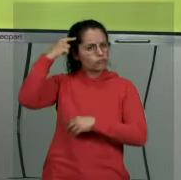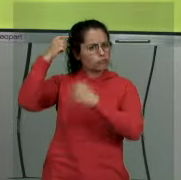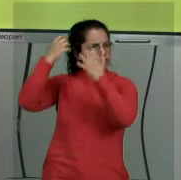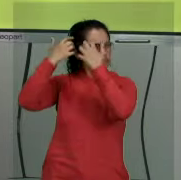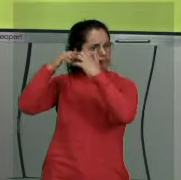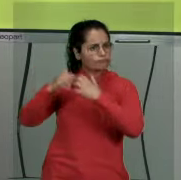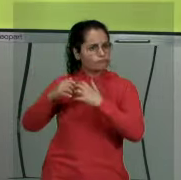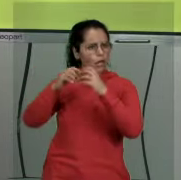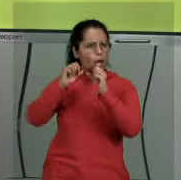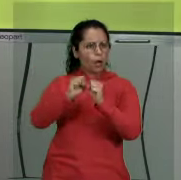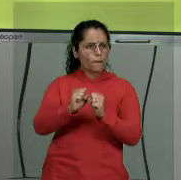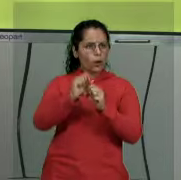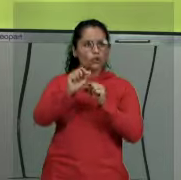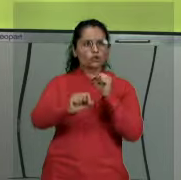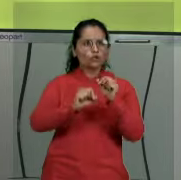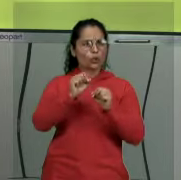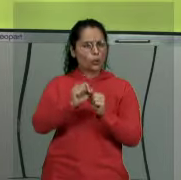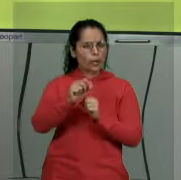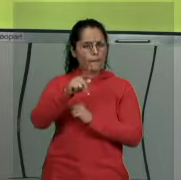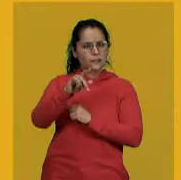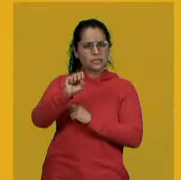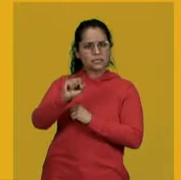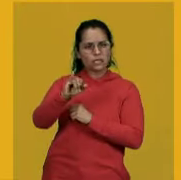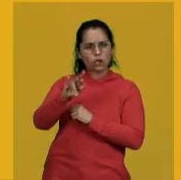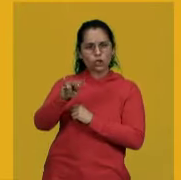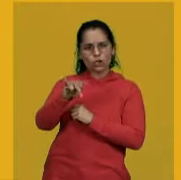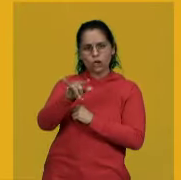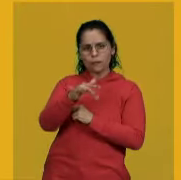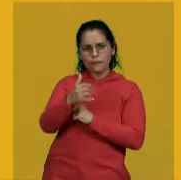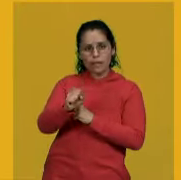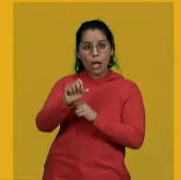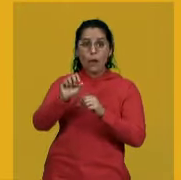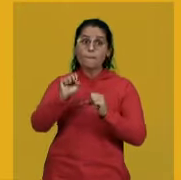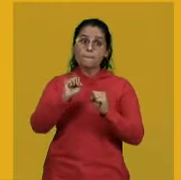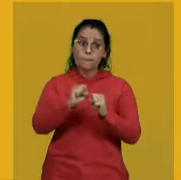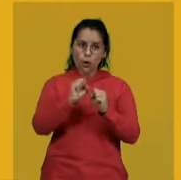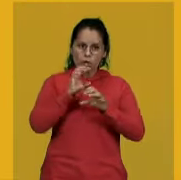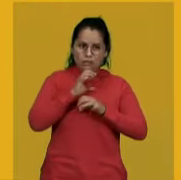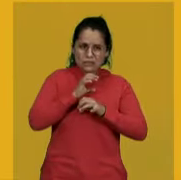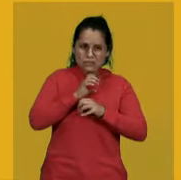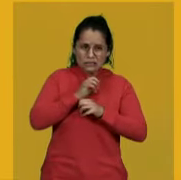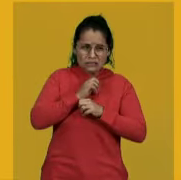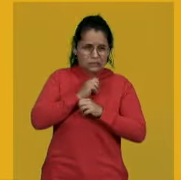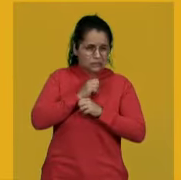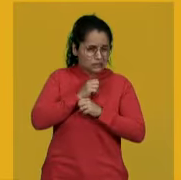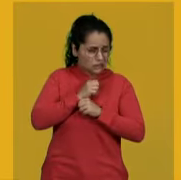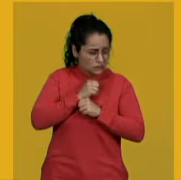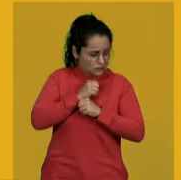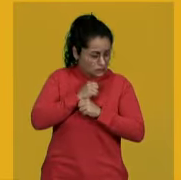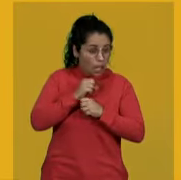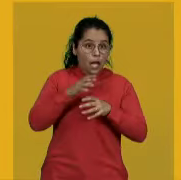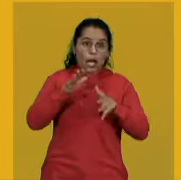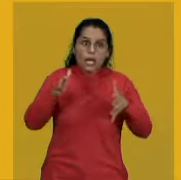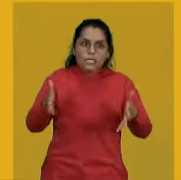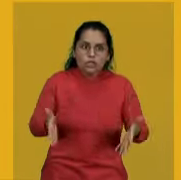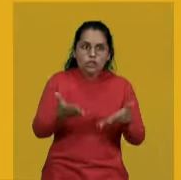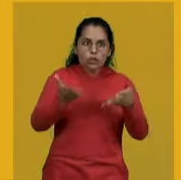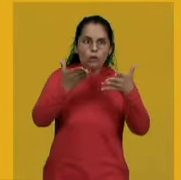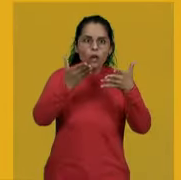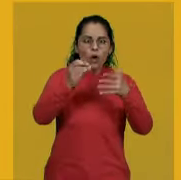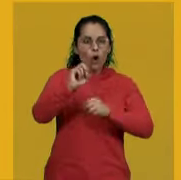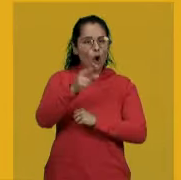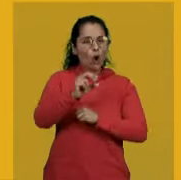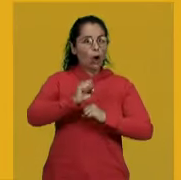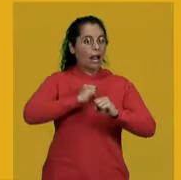drogas psicotrópicas, elas podem ser depressoras, estimulantes ou